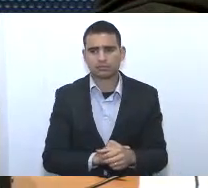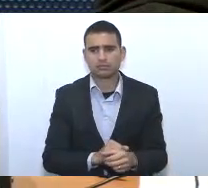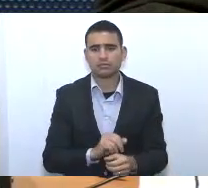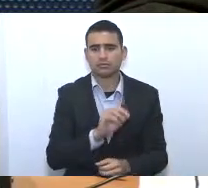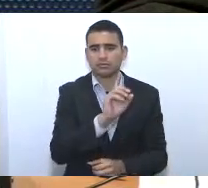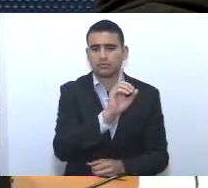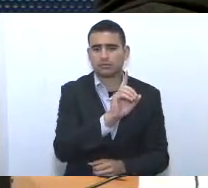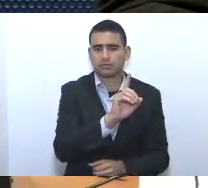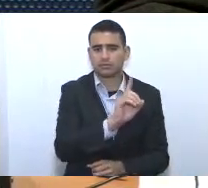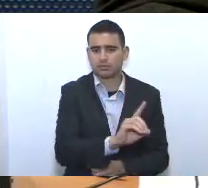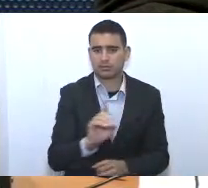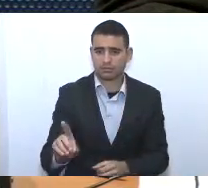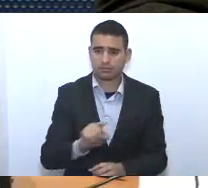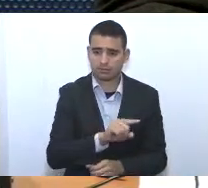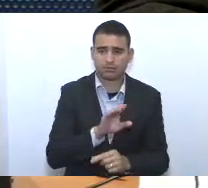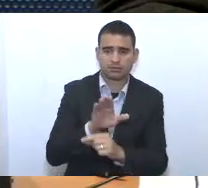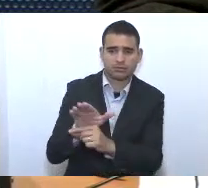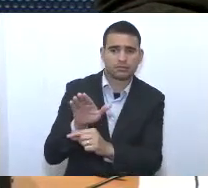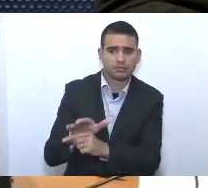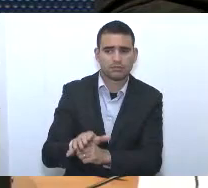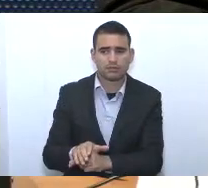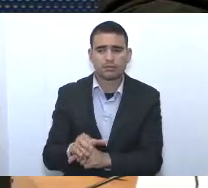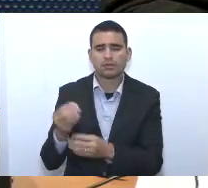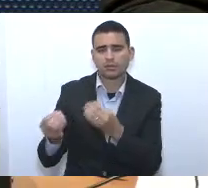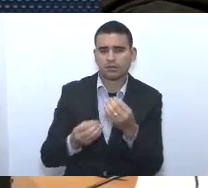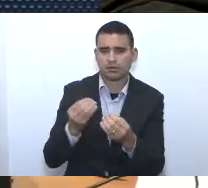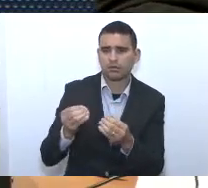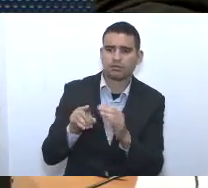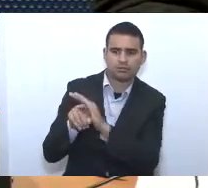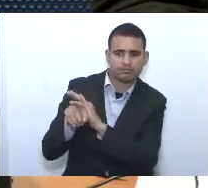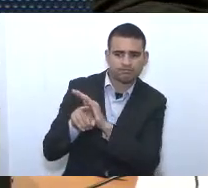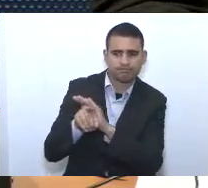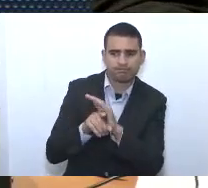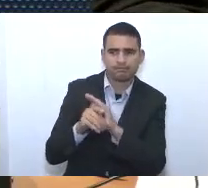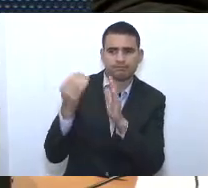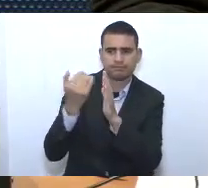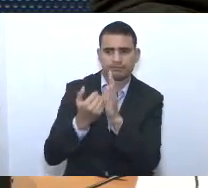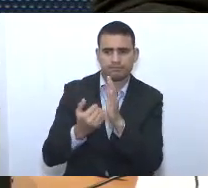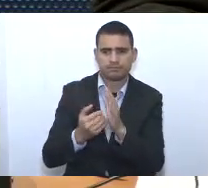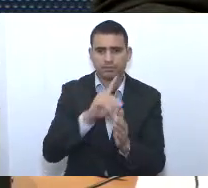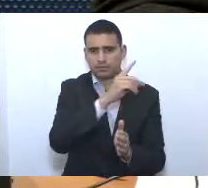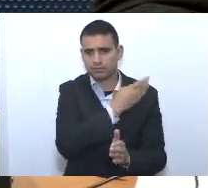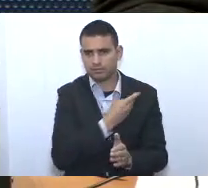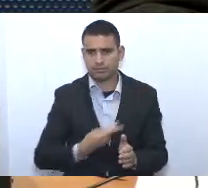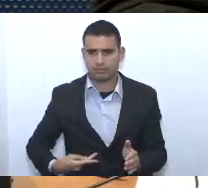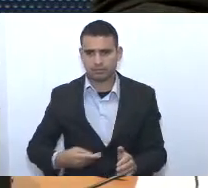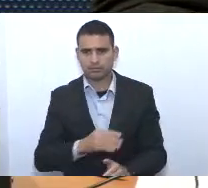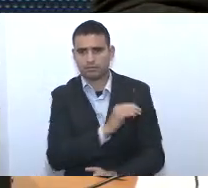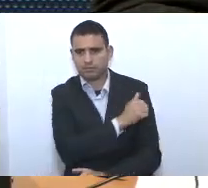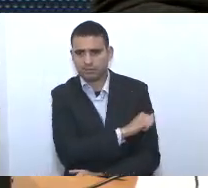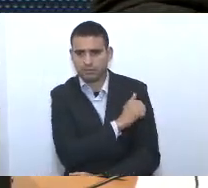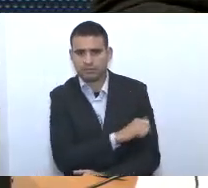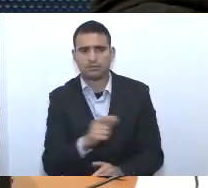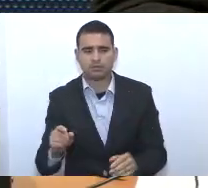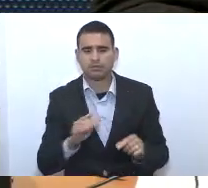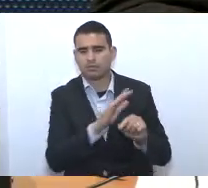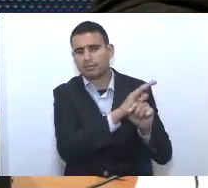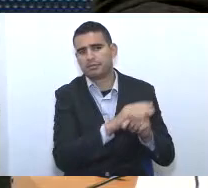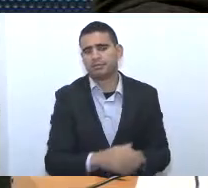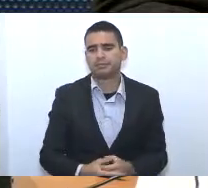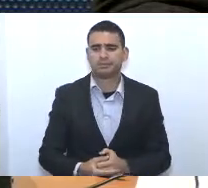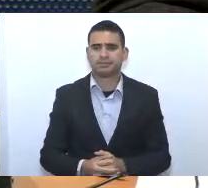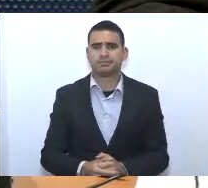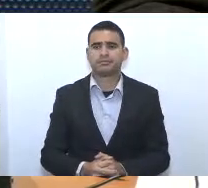elabora os pareceres jurídicos para todas as áreas da Prefeitura. A Secretaria de Assuntos Jurídicos, ela